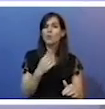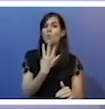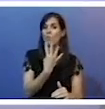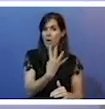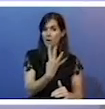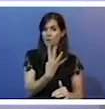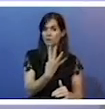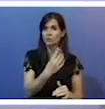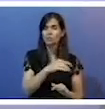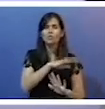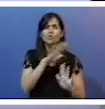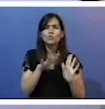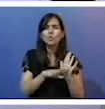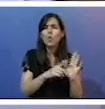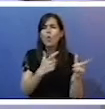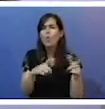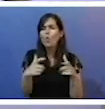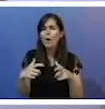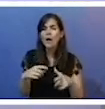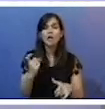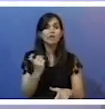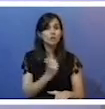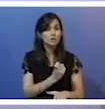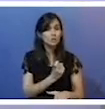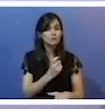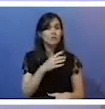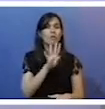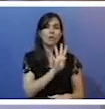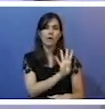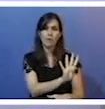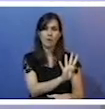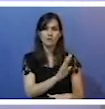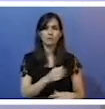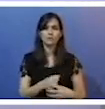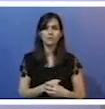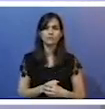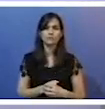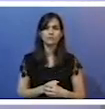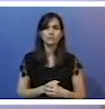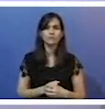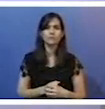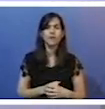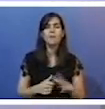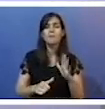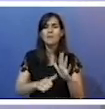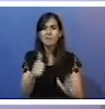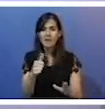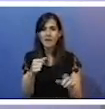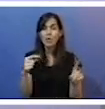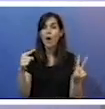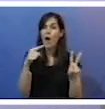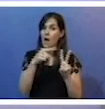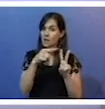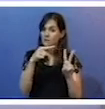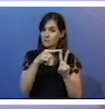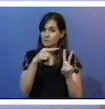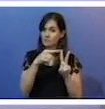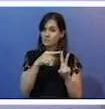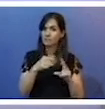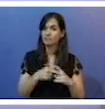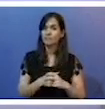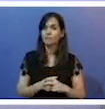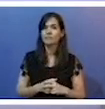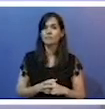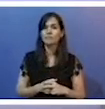todo lugar que tinha x eu coloquei quatro então fazer aqui dentro da raiz primeiro quatro mais cinco